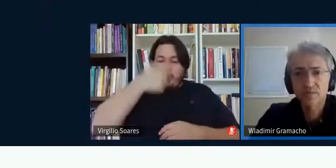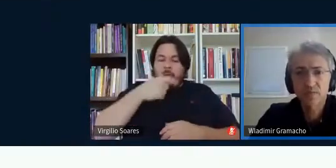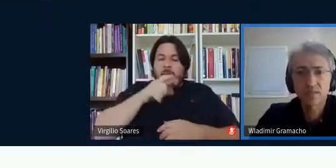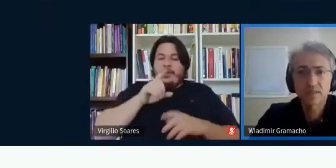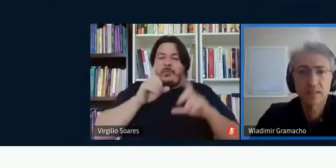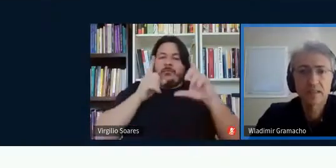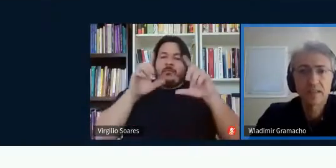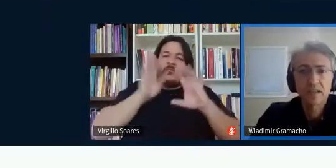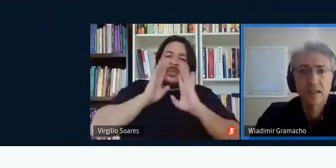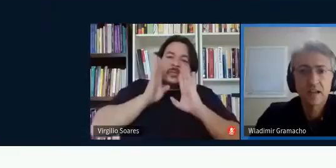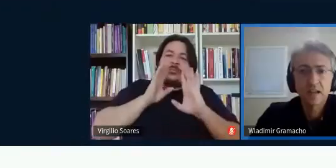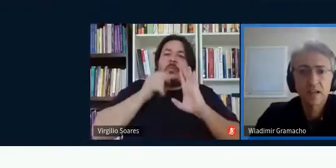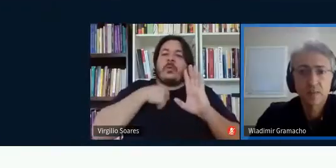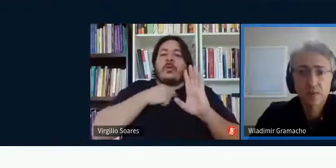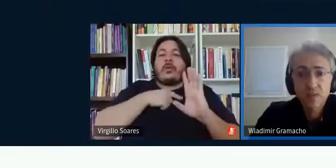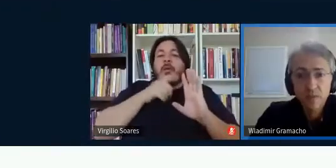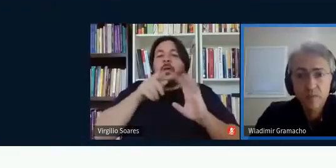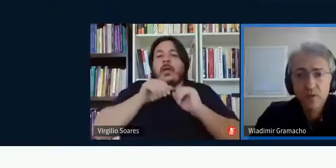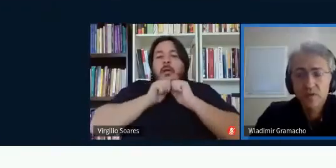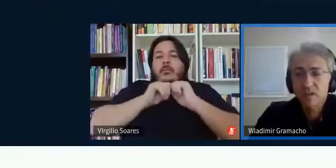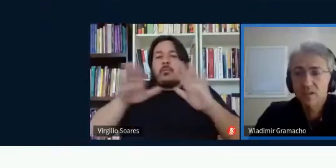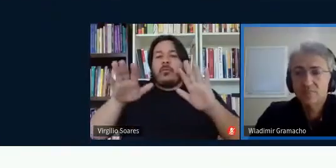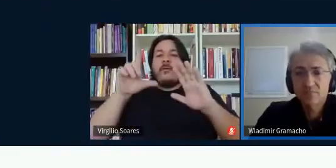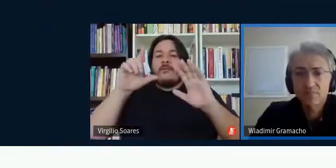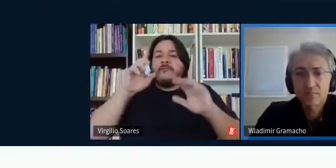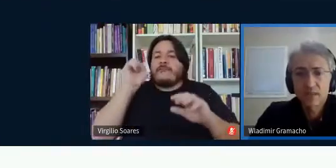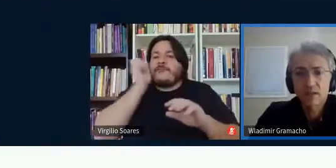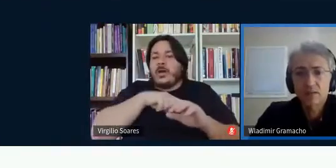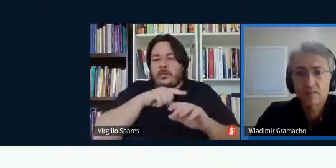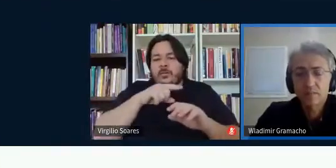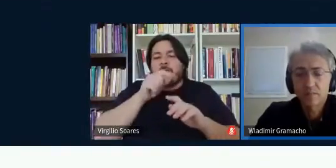Covid, né? As pessoas também podem